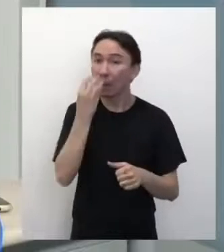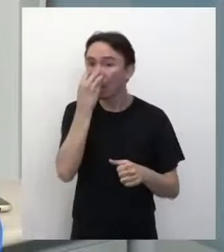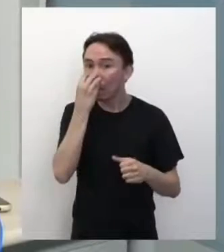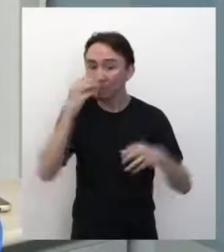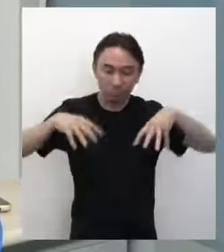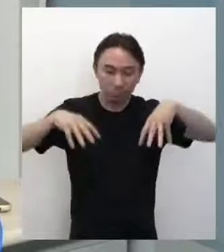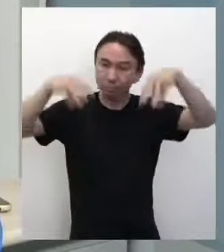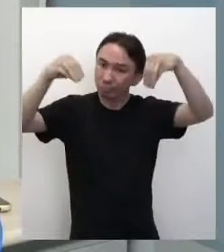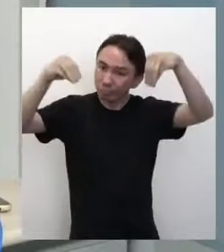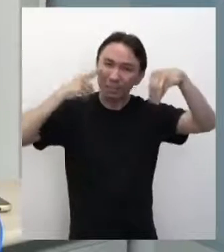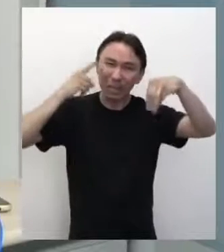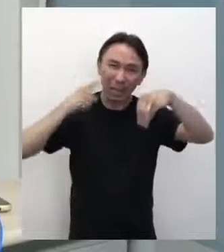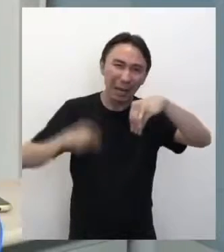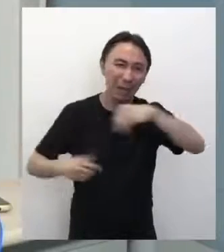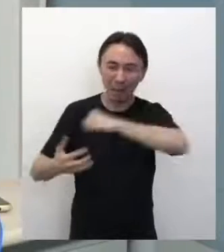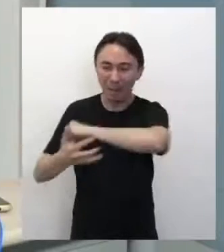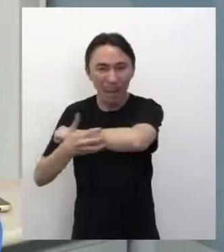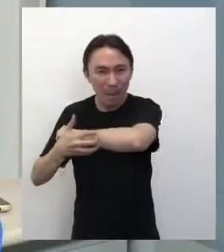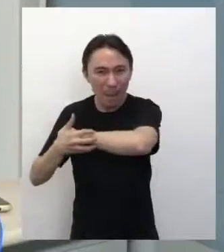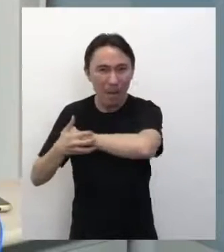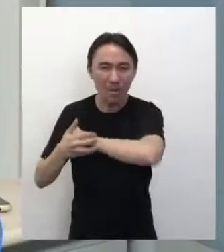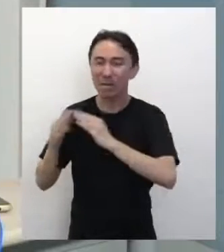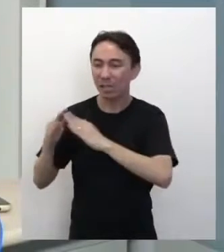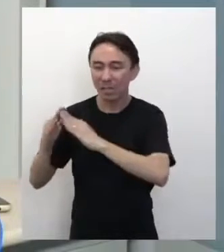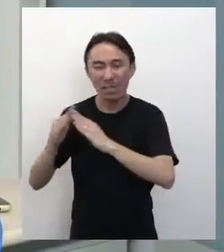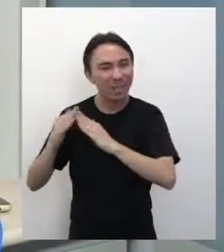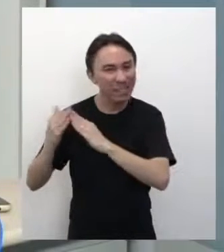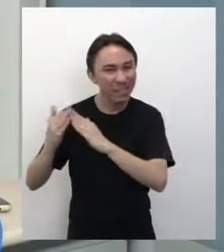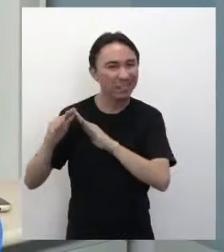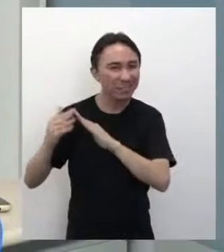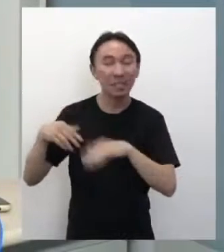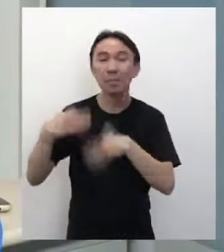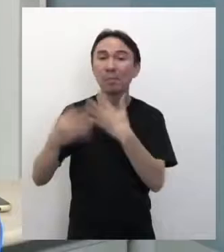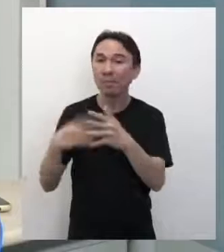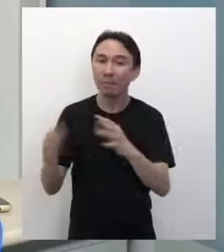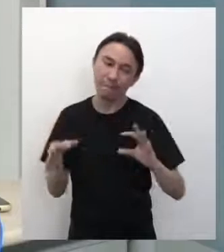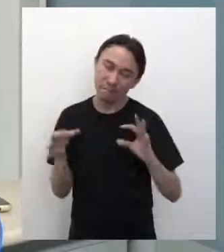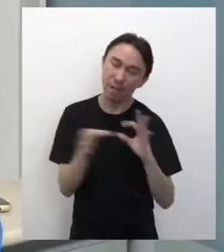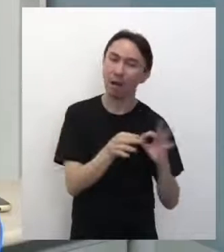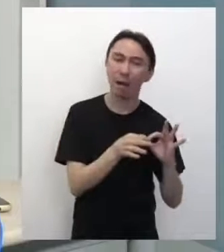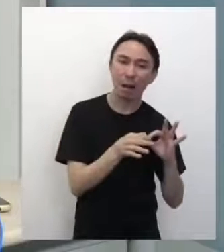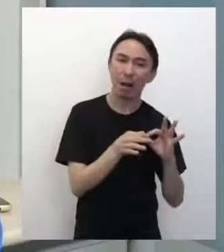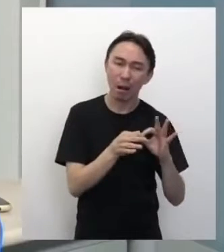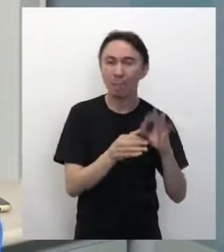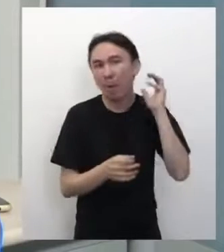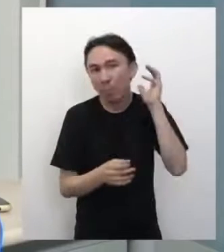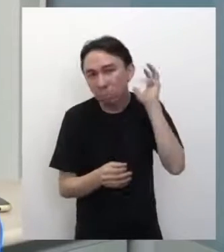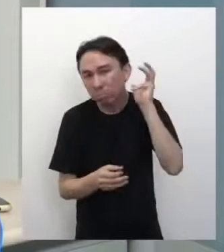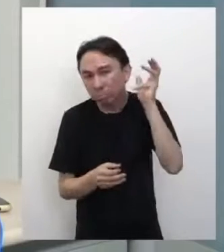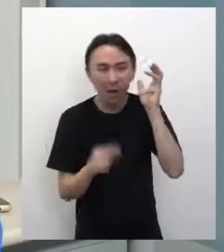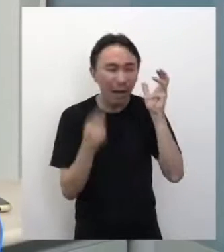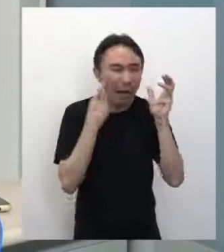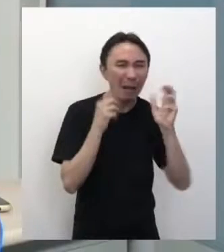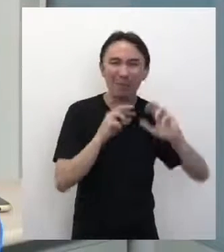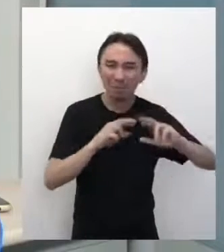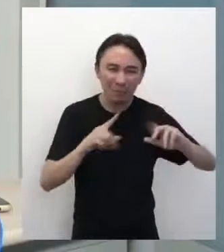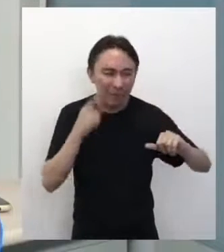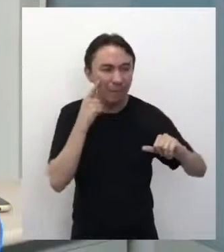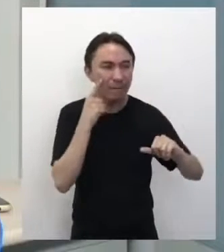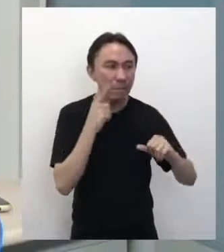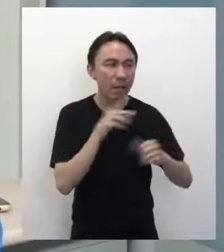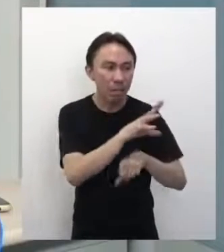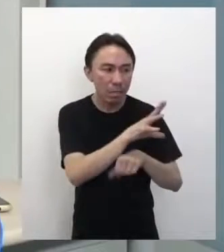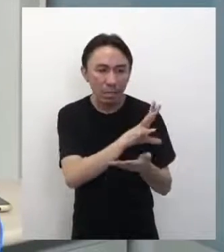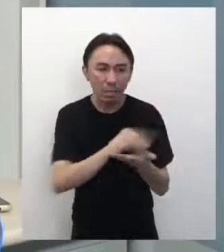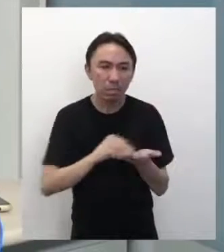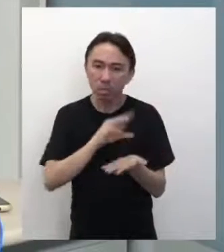começaram a se aliar ao rádio, começaram a pegar pequenos trechinhos de radionovela para atrair o público, né, em seus circos, e sendo